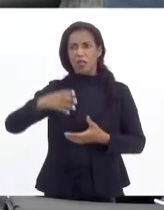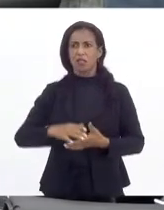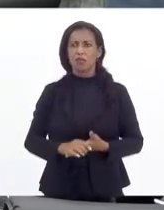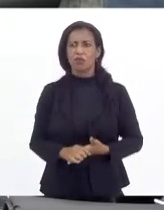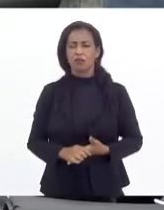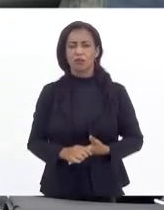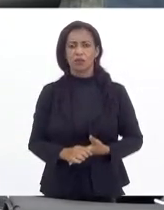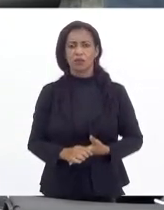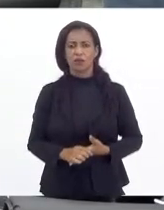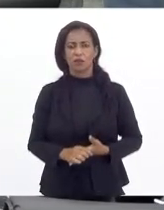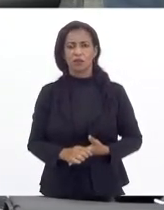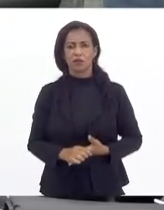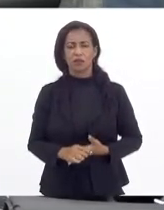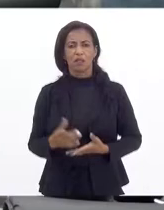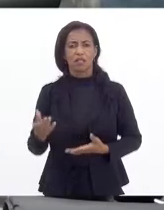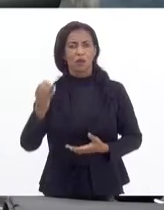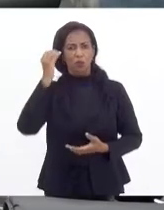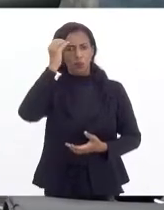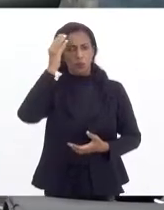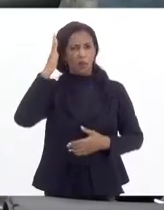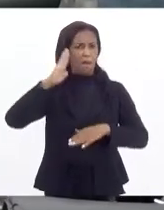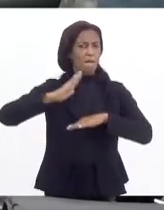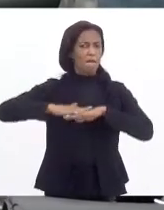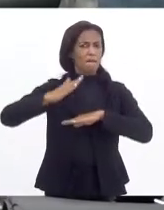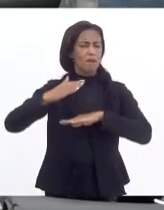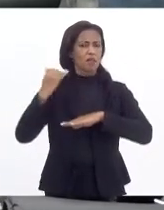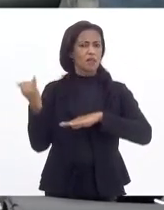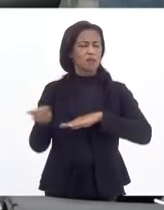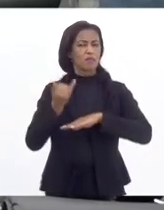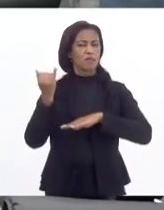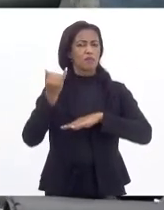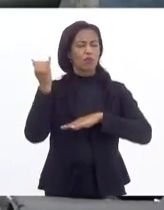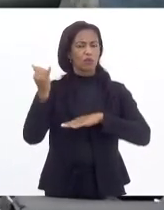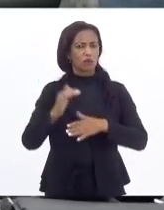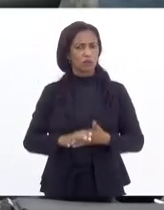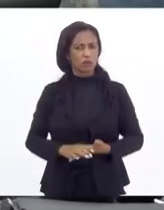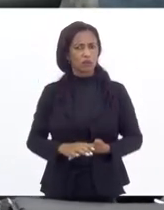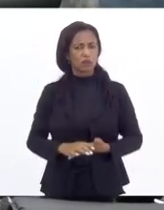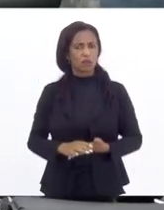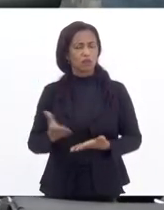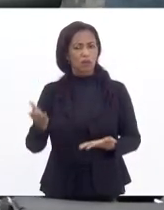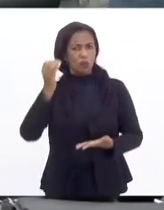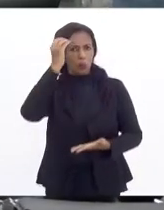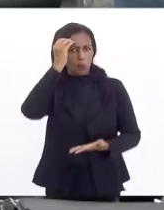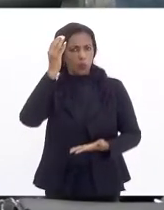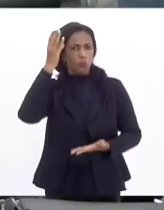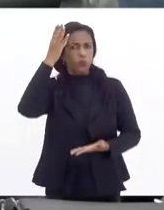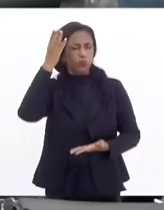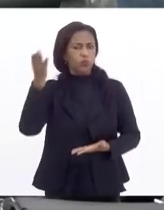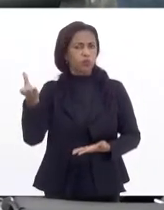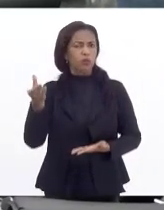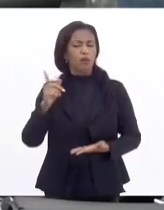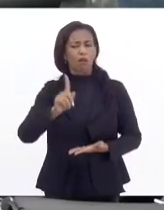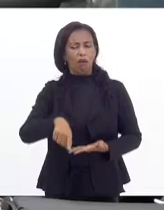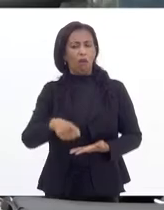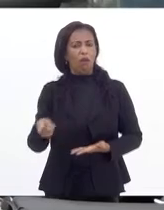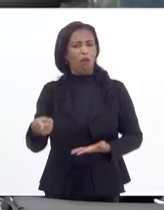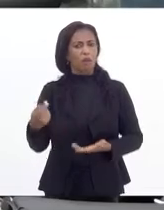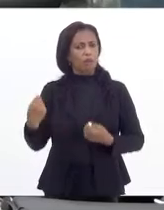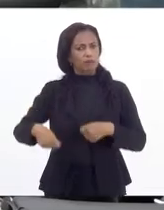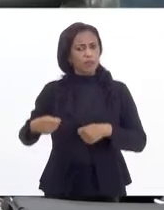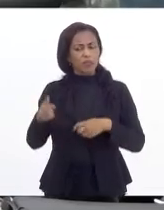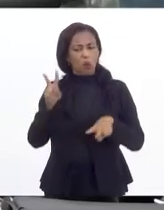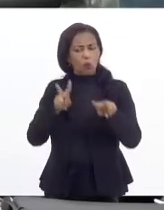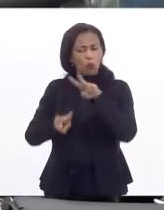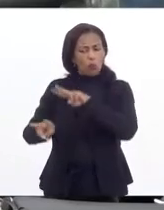têm manifestações culturais da mais alta importância. Ou seja, a cultura, ela realmente merece um